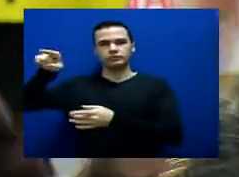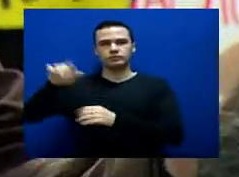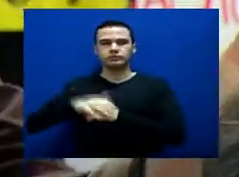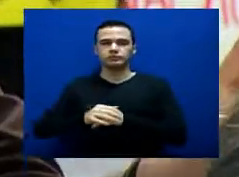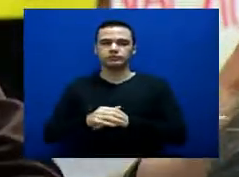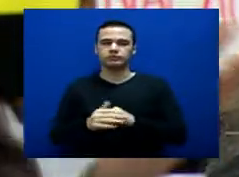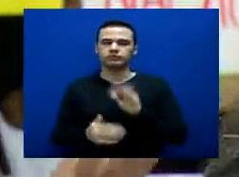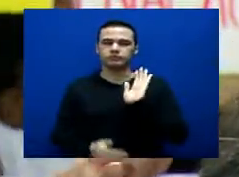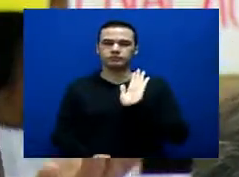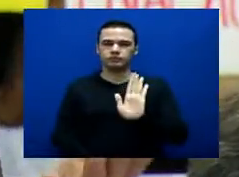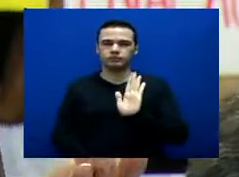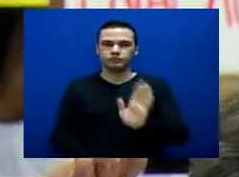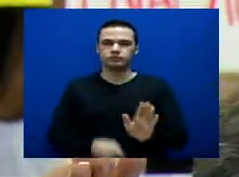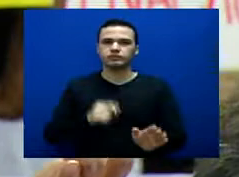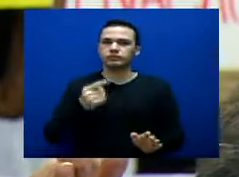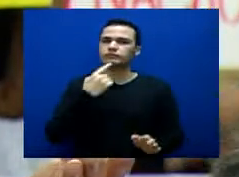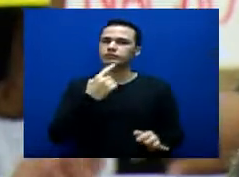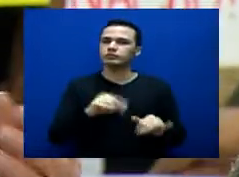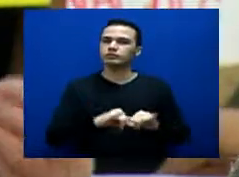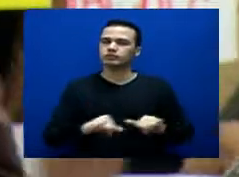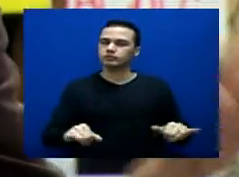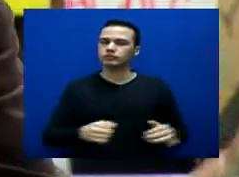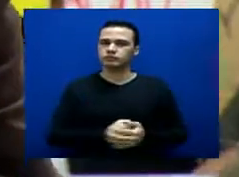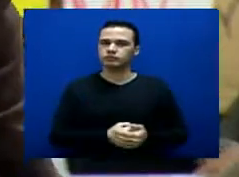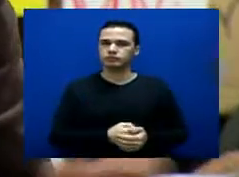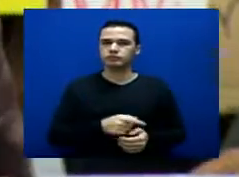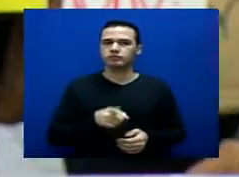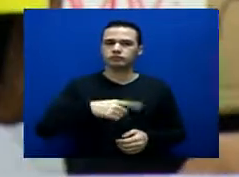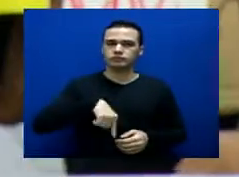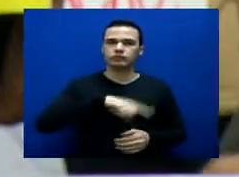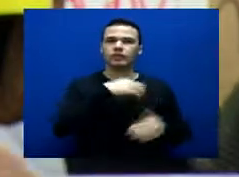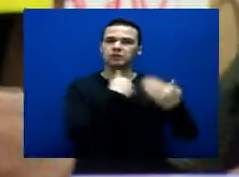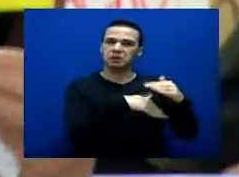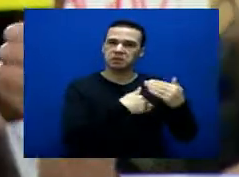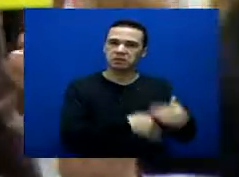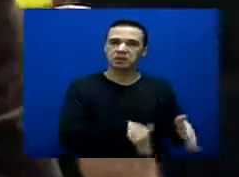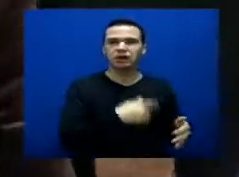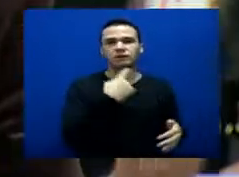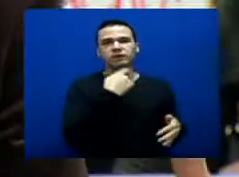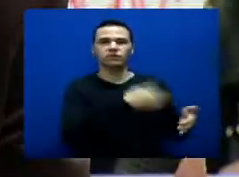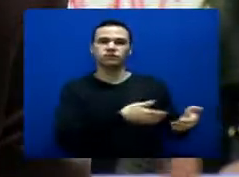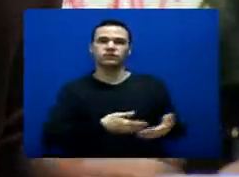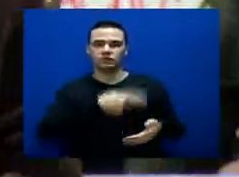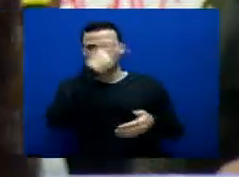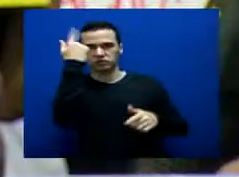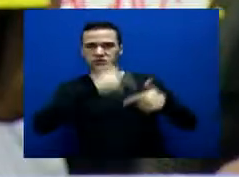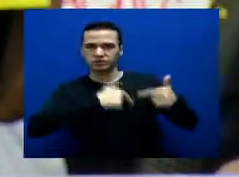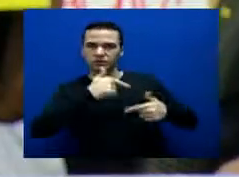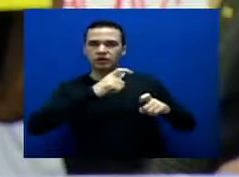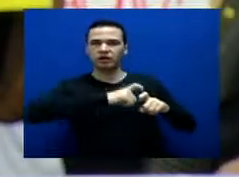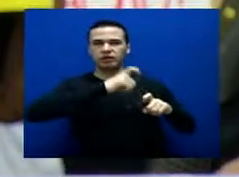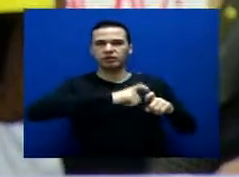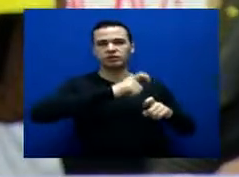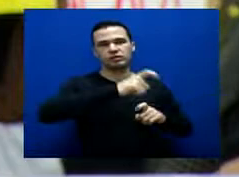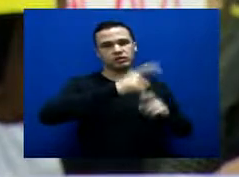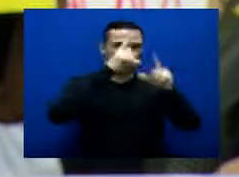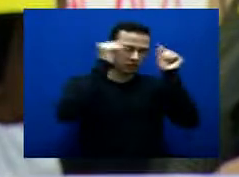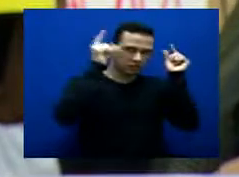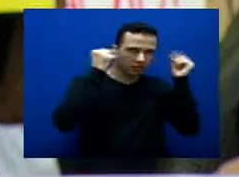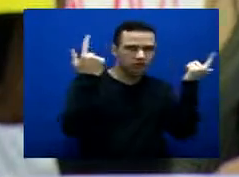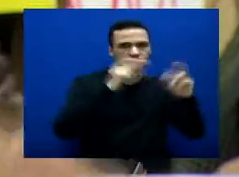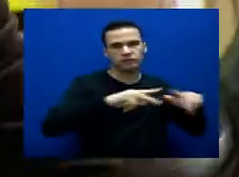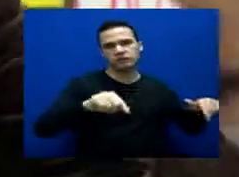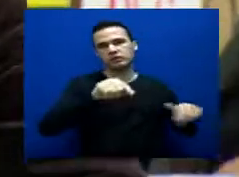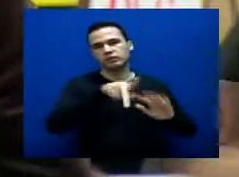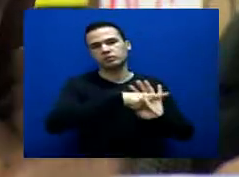nos dê um norte dizendo nós vamos fazer concurso, nós vamos contratar os profissionais todos que precisam para uma unidade